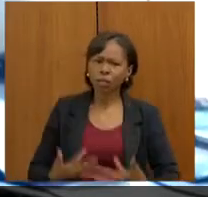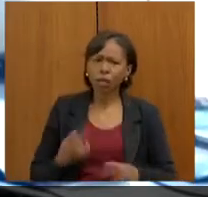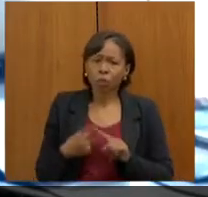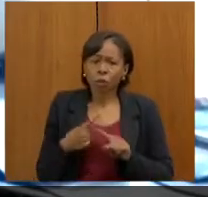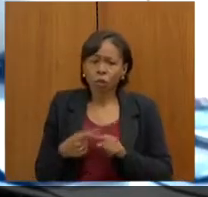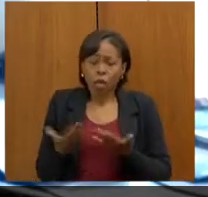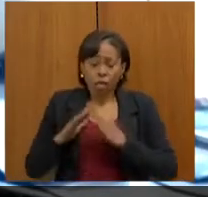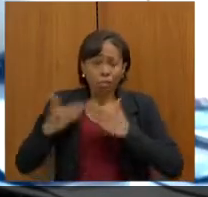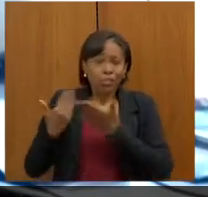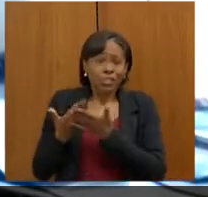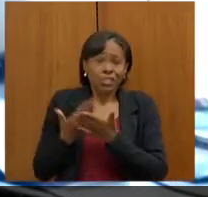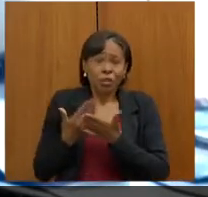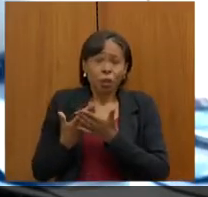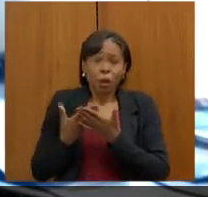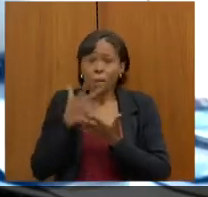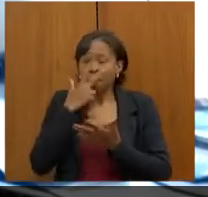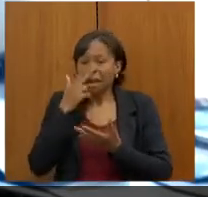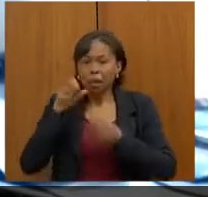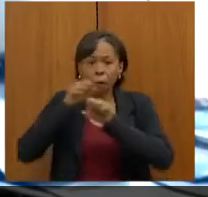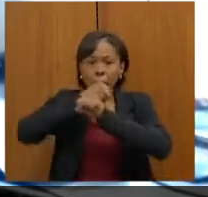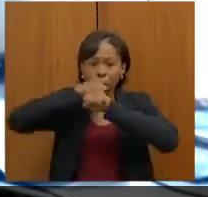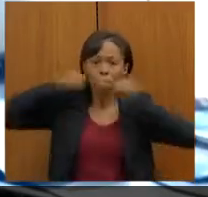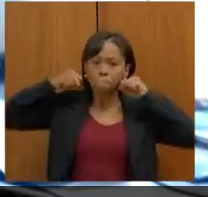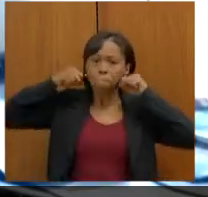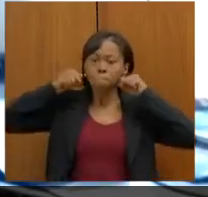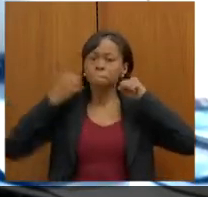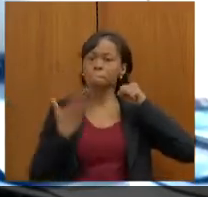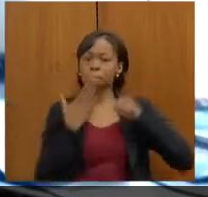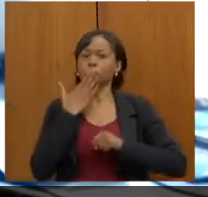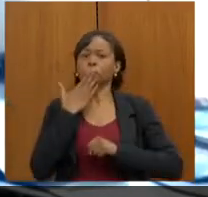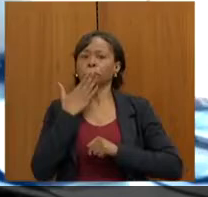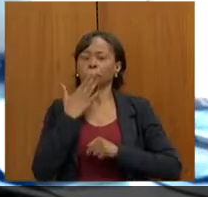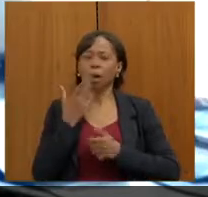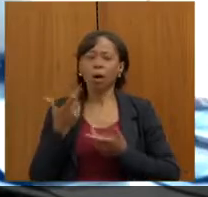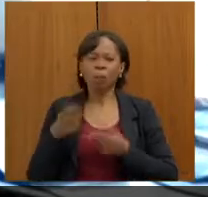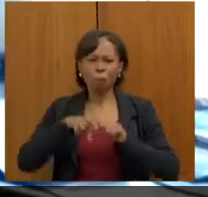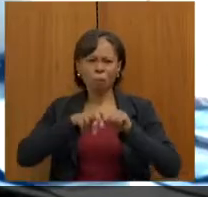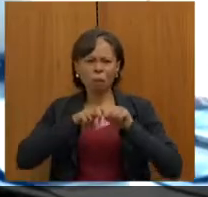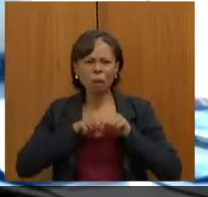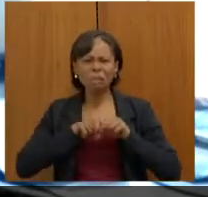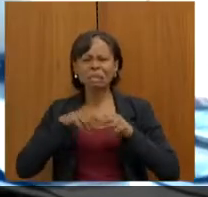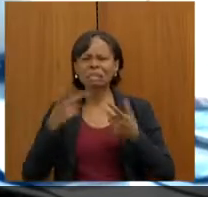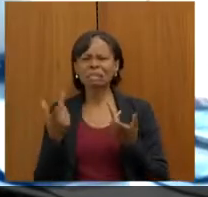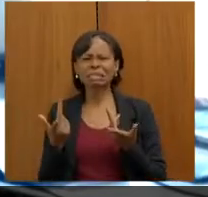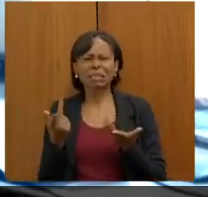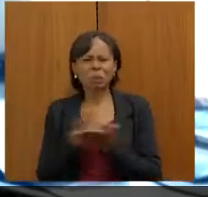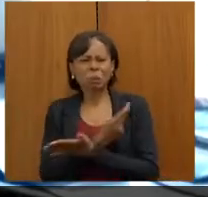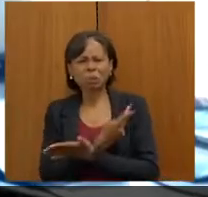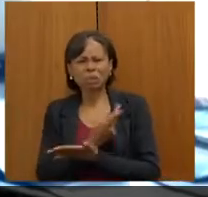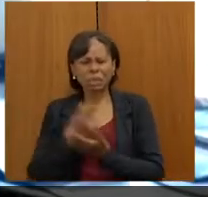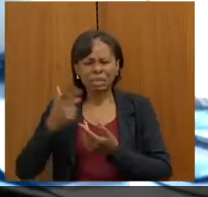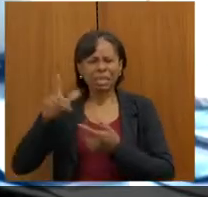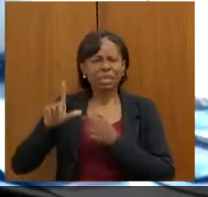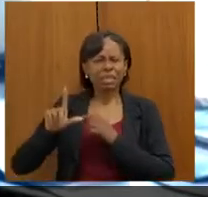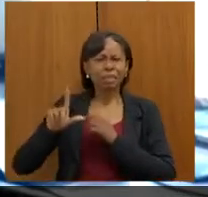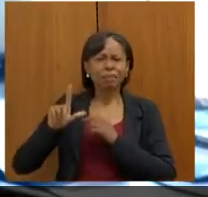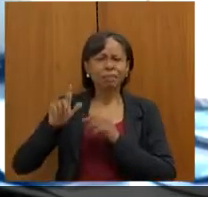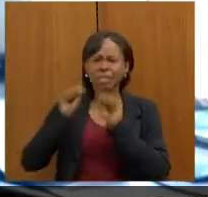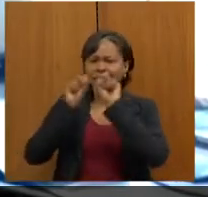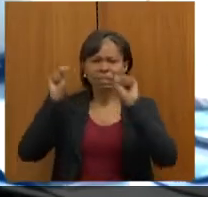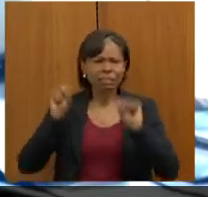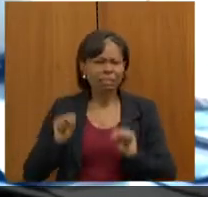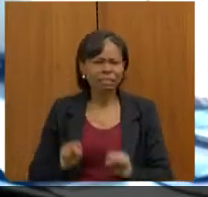incomodar tá na boca ameaçada por esse é o conservador resultado pipa que invadiu nosso